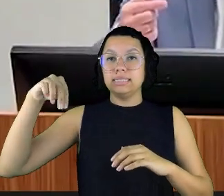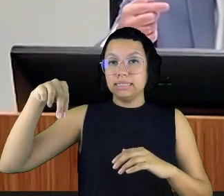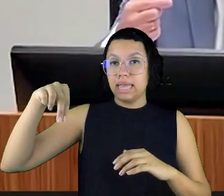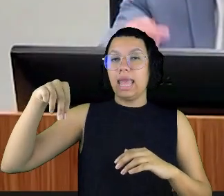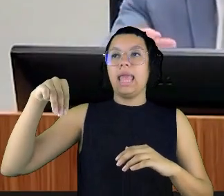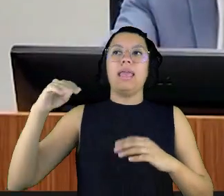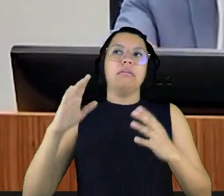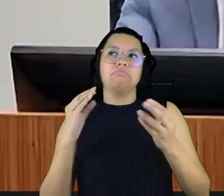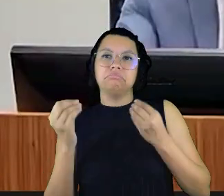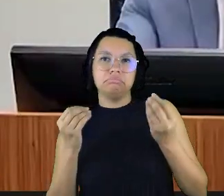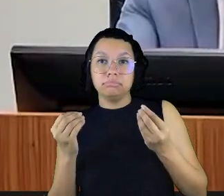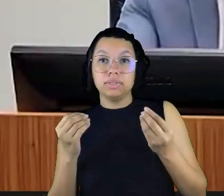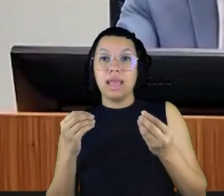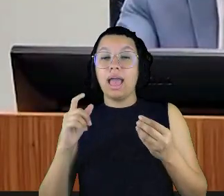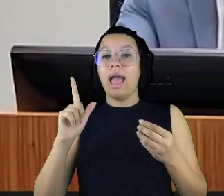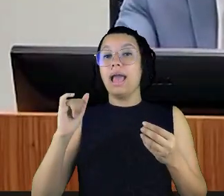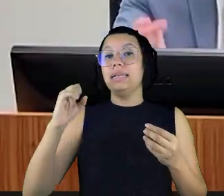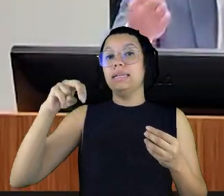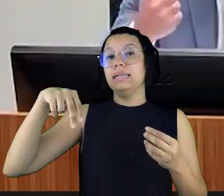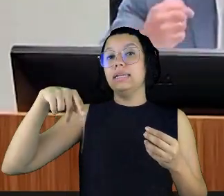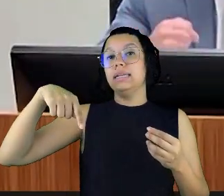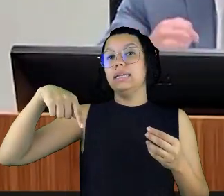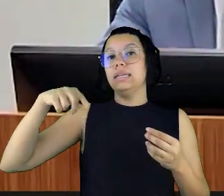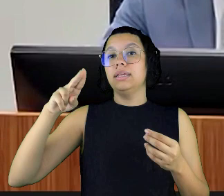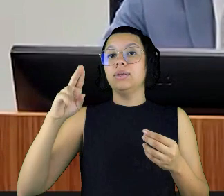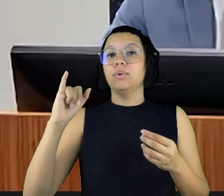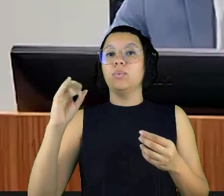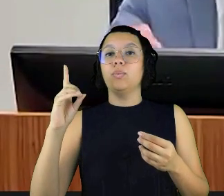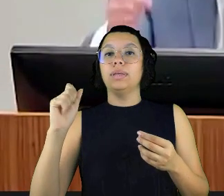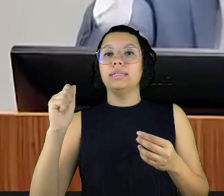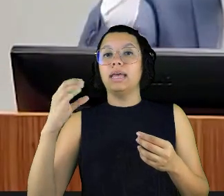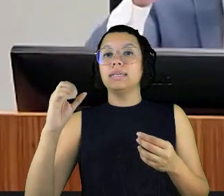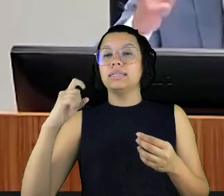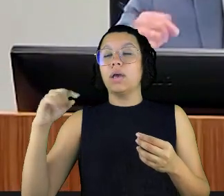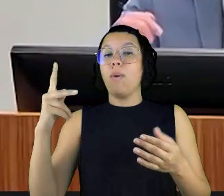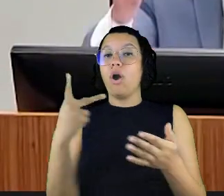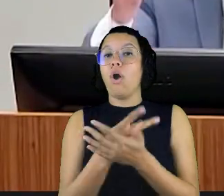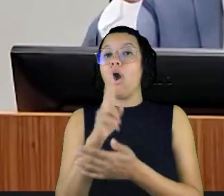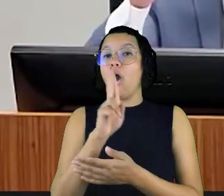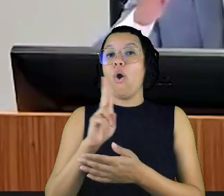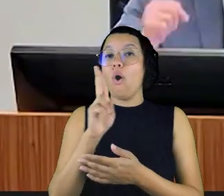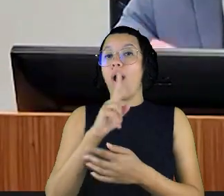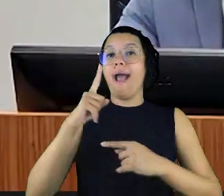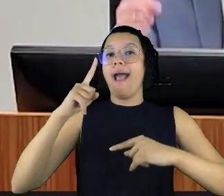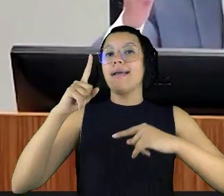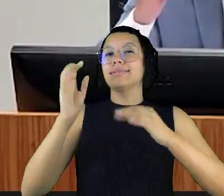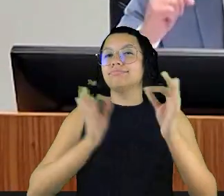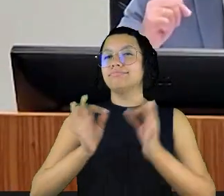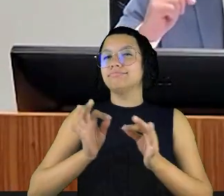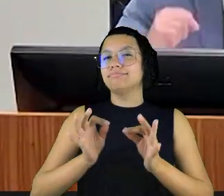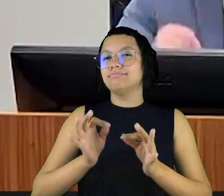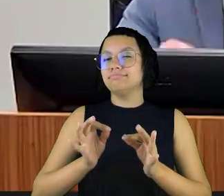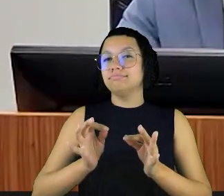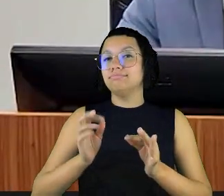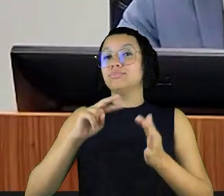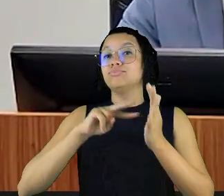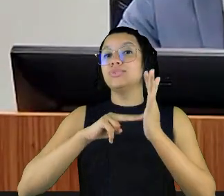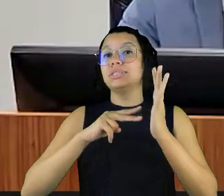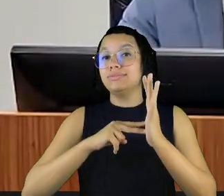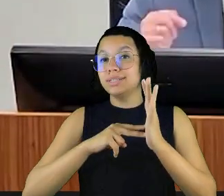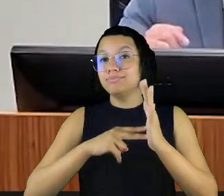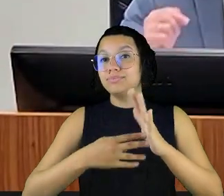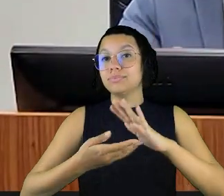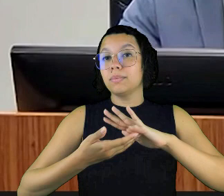mediante a aplicação desse mecanismo, o que significa extinção do crédito